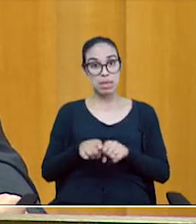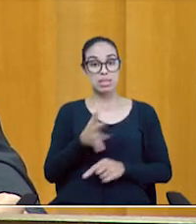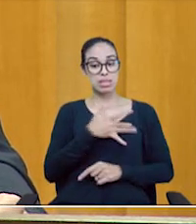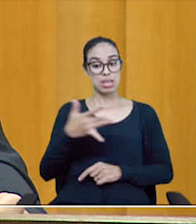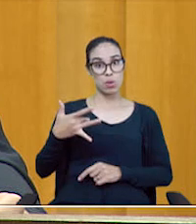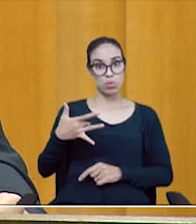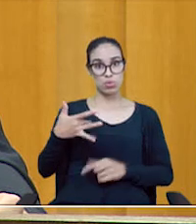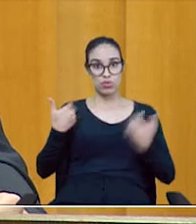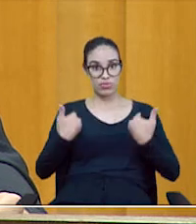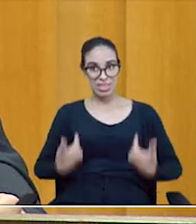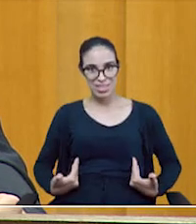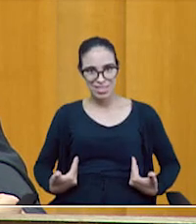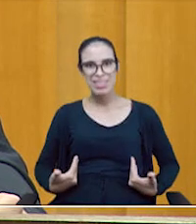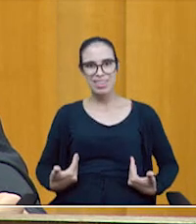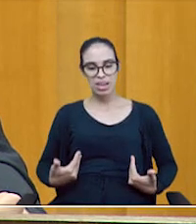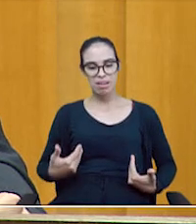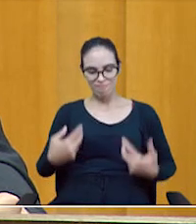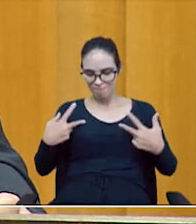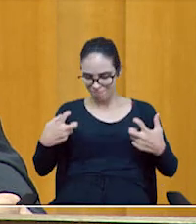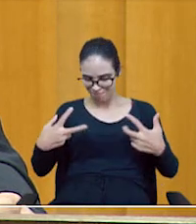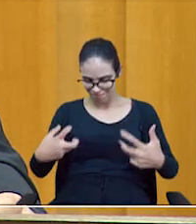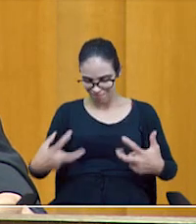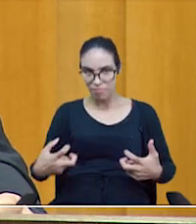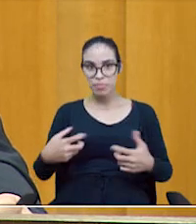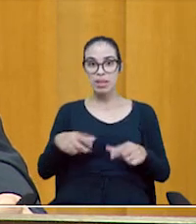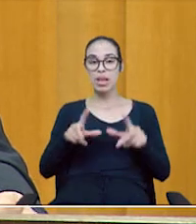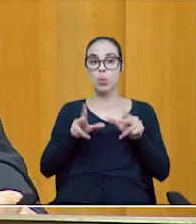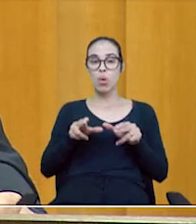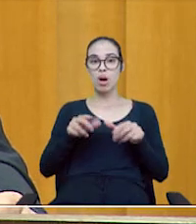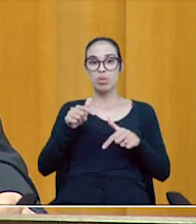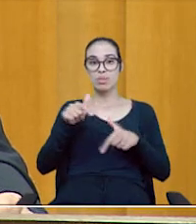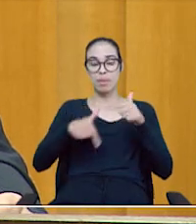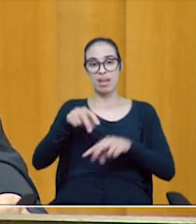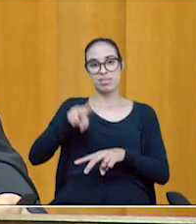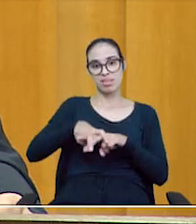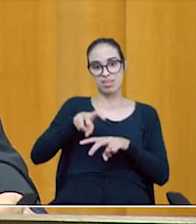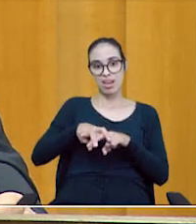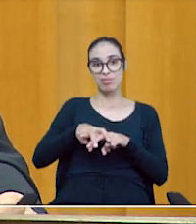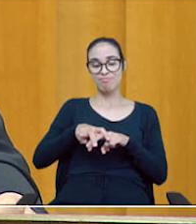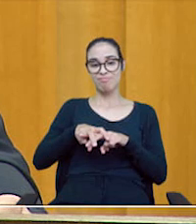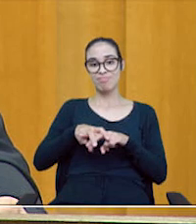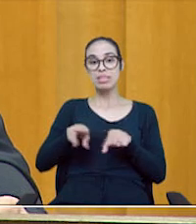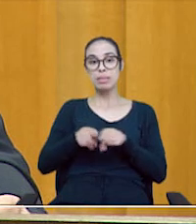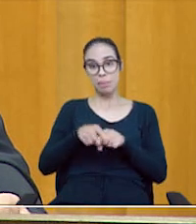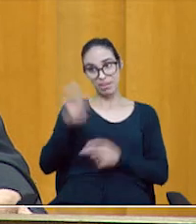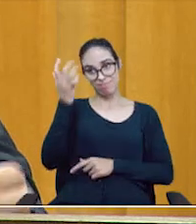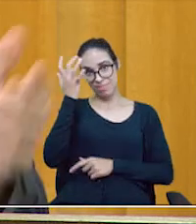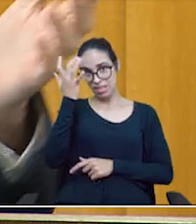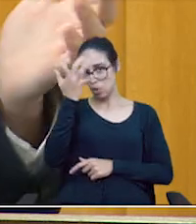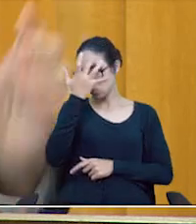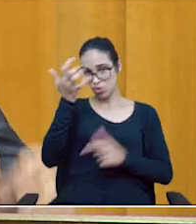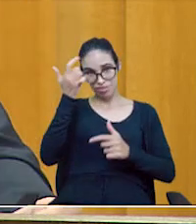temos problemas hoje de ergonomia doméstica, nós temos problemas de saúde mental,